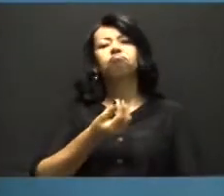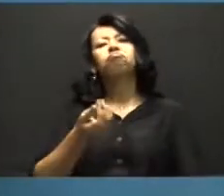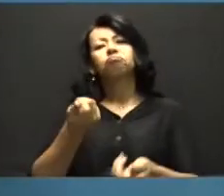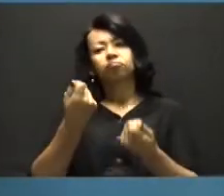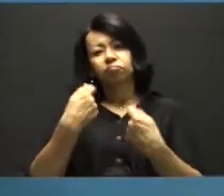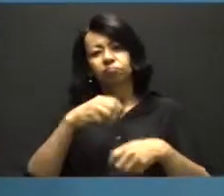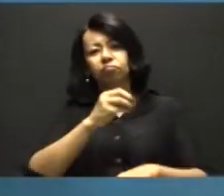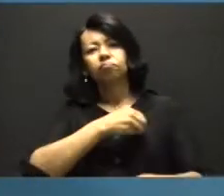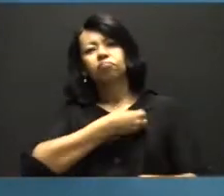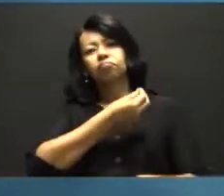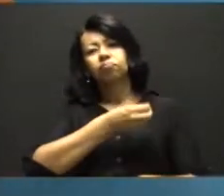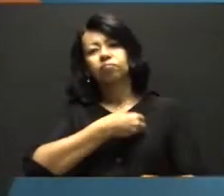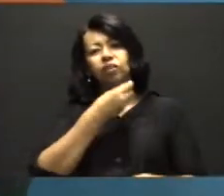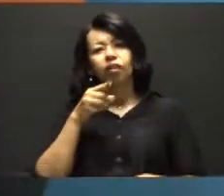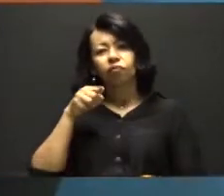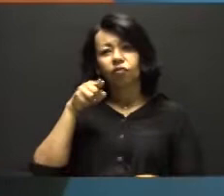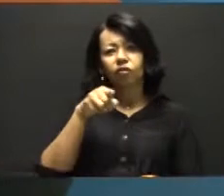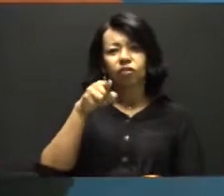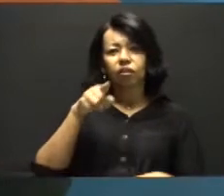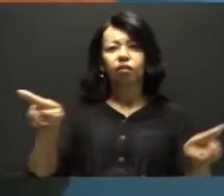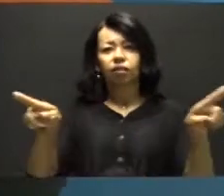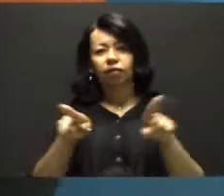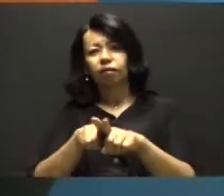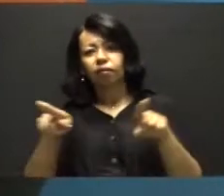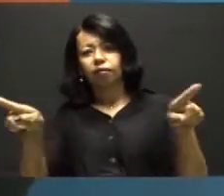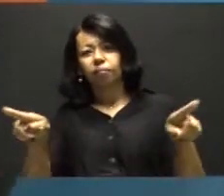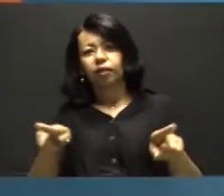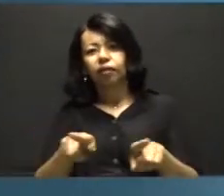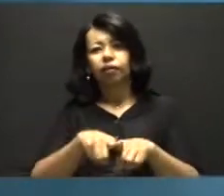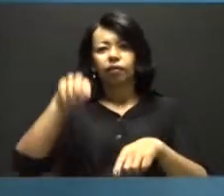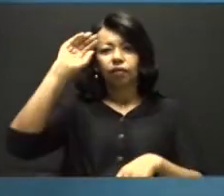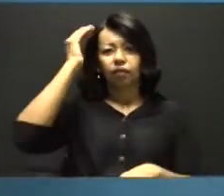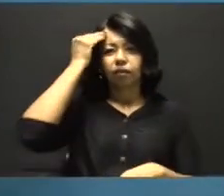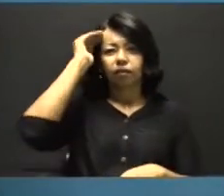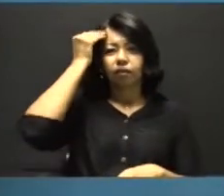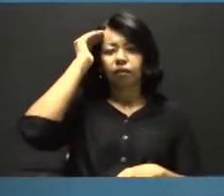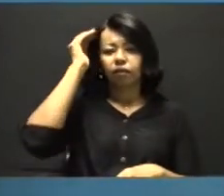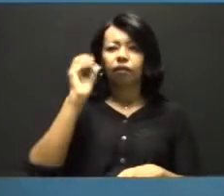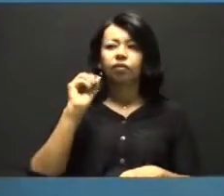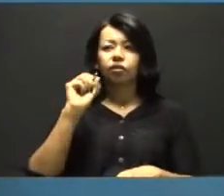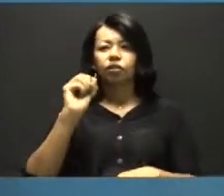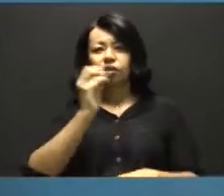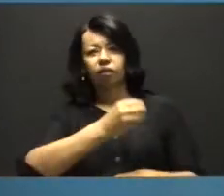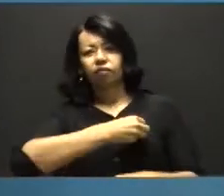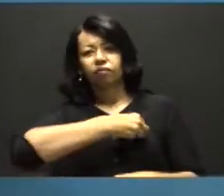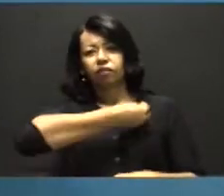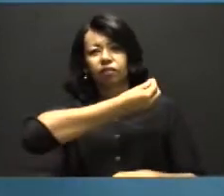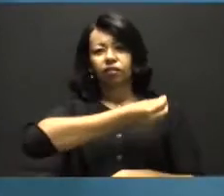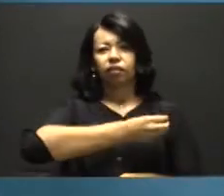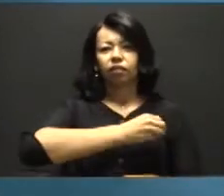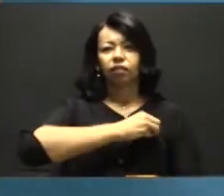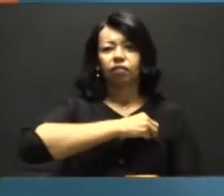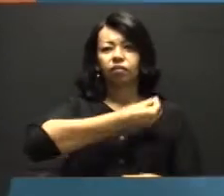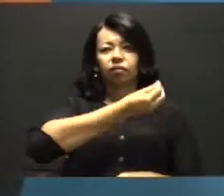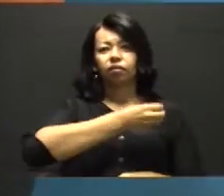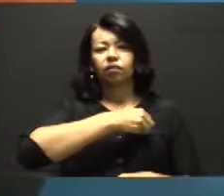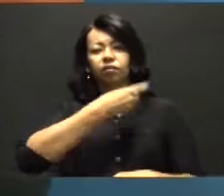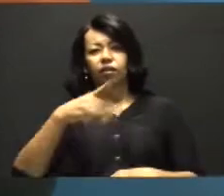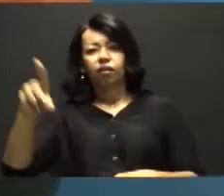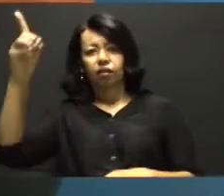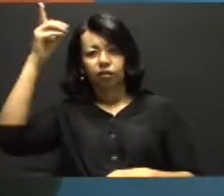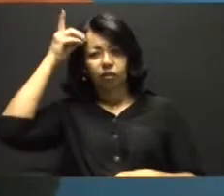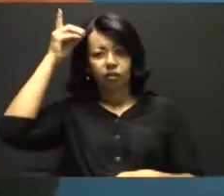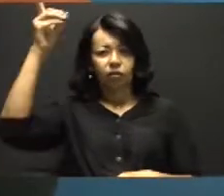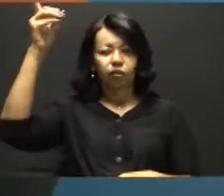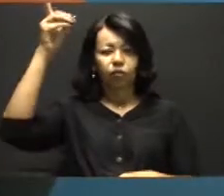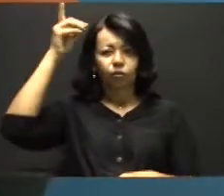também entende que ia vida é bom e ninguém